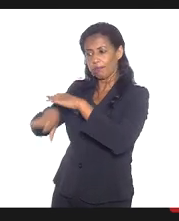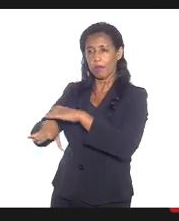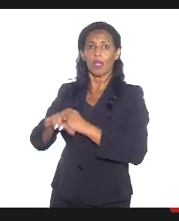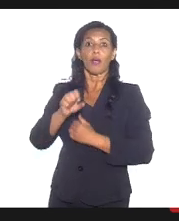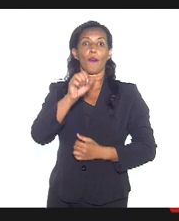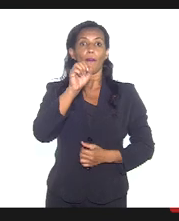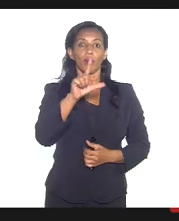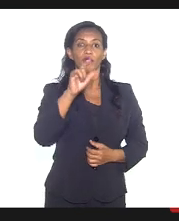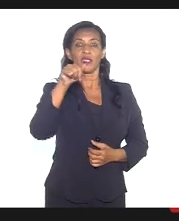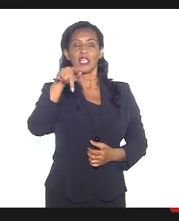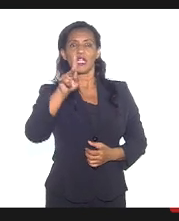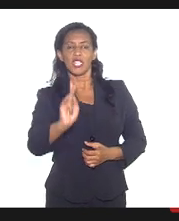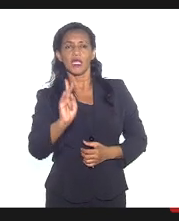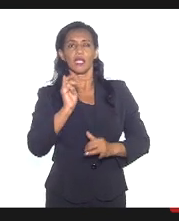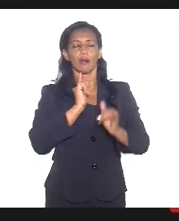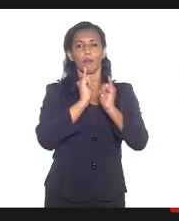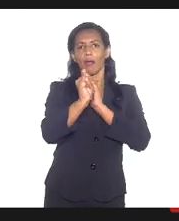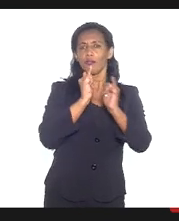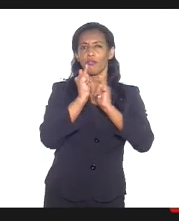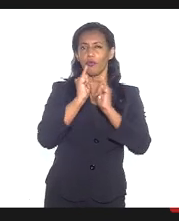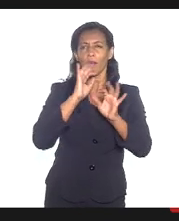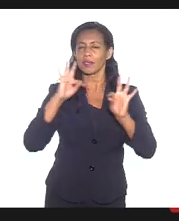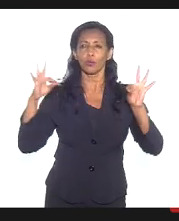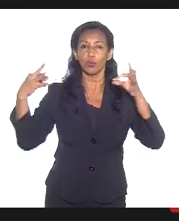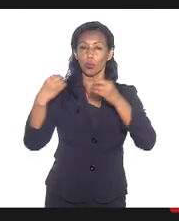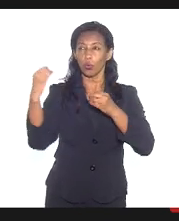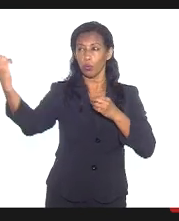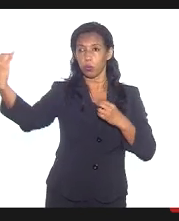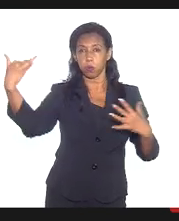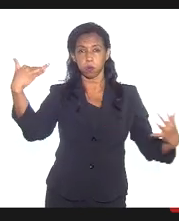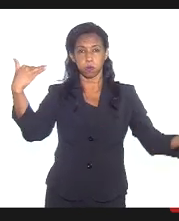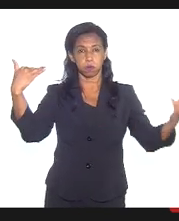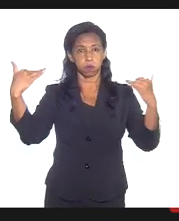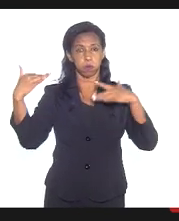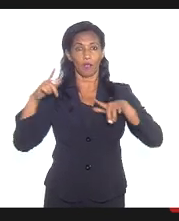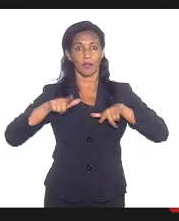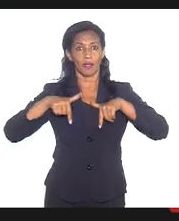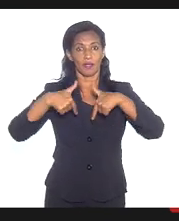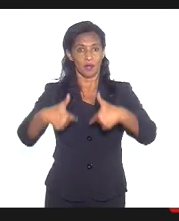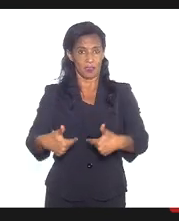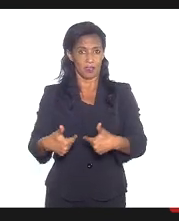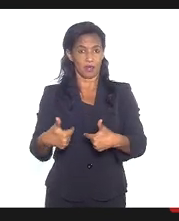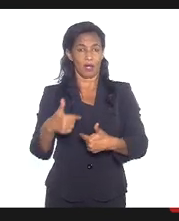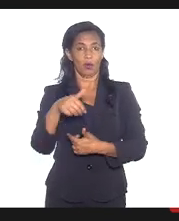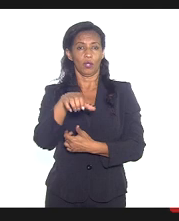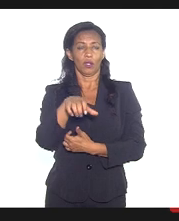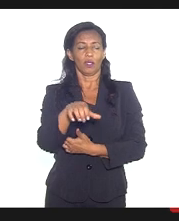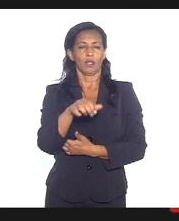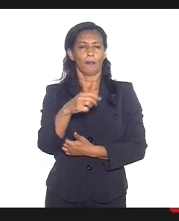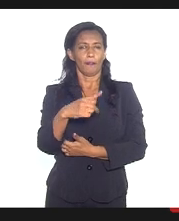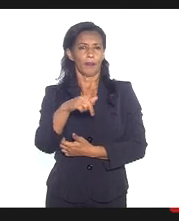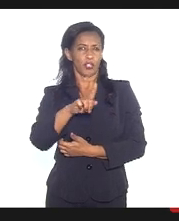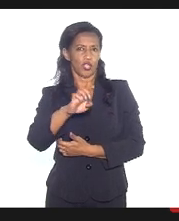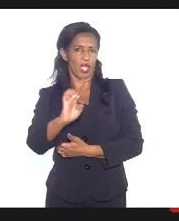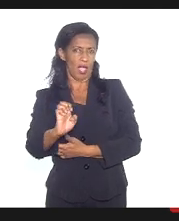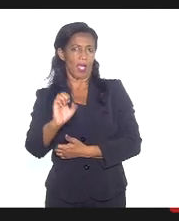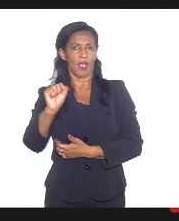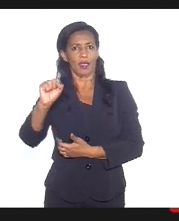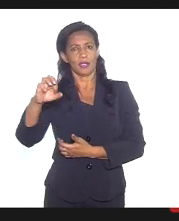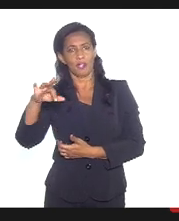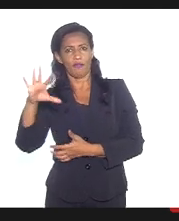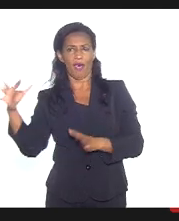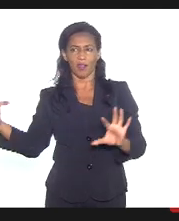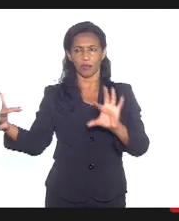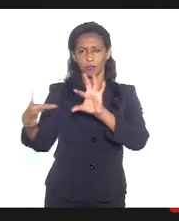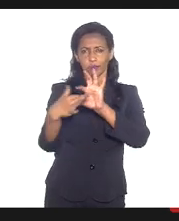links, auditorias, com as informações, por exemplo, que vão vir da ação Cefaz PGE, que vai ser um pouco mais detalhada, que vai poder cruzar